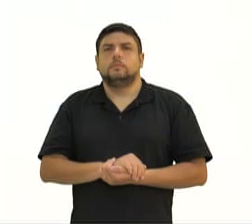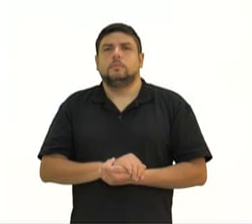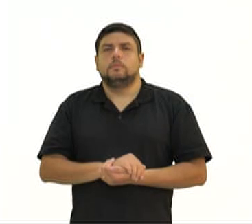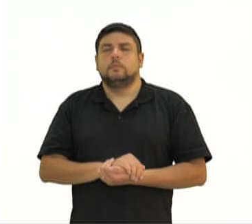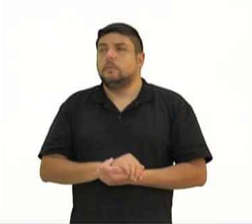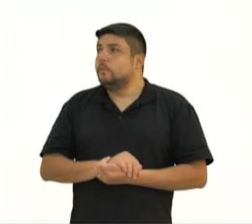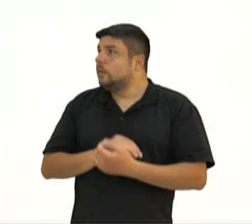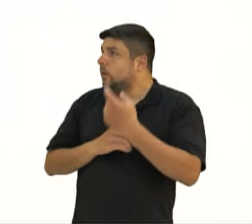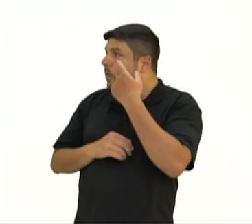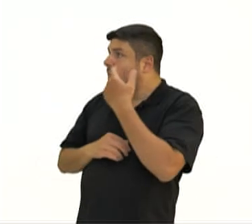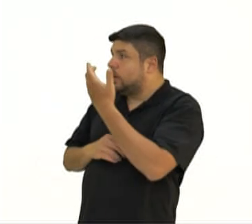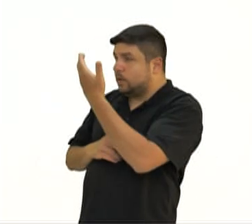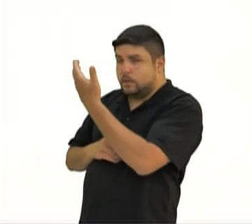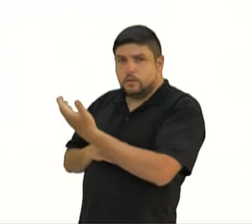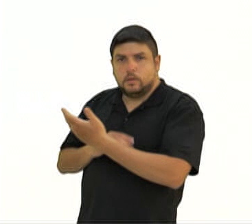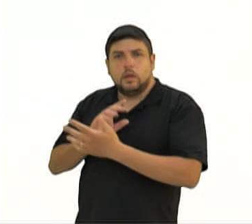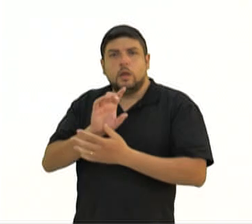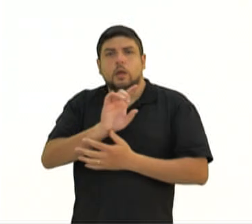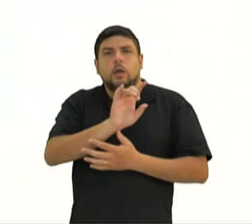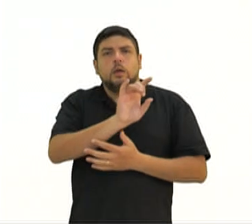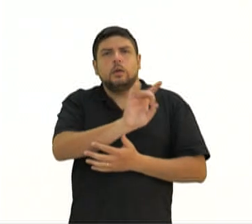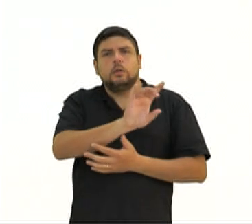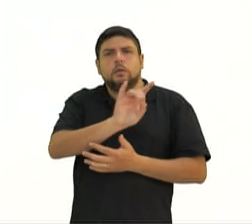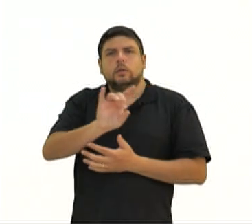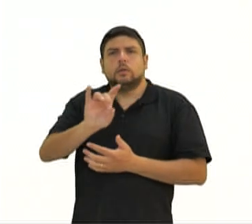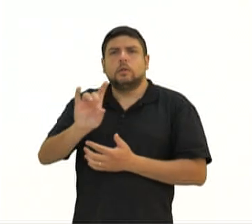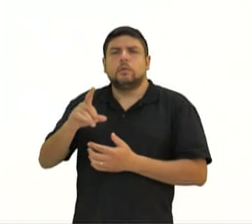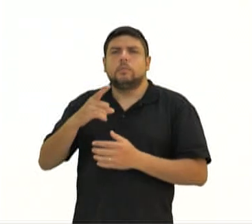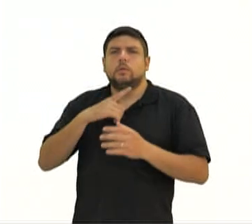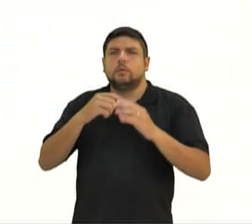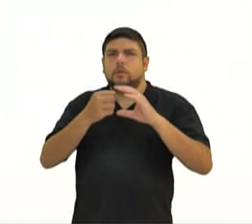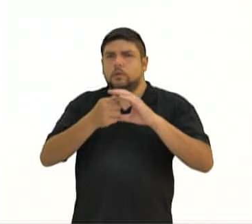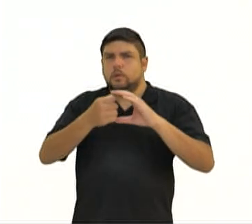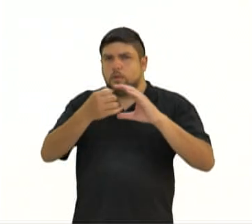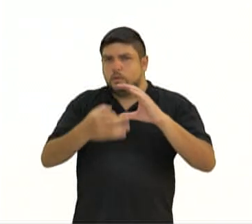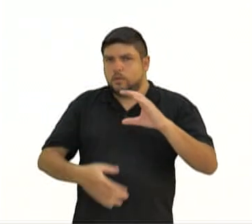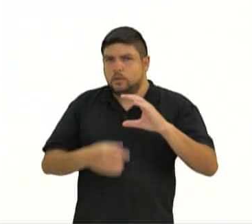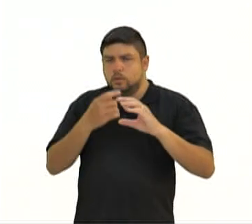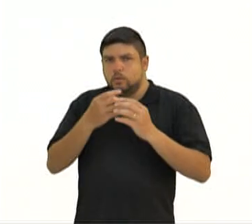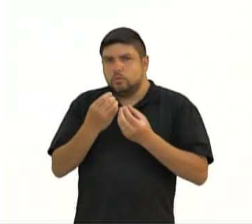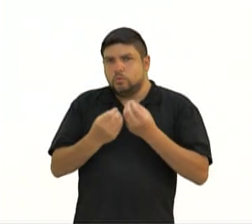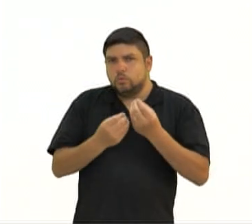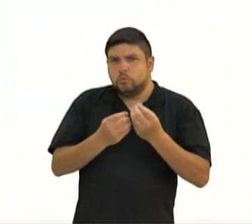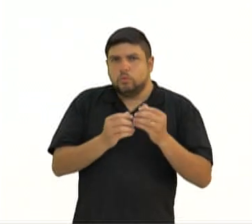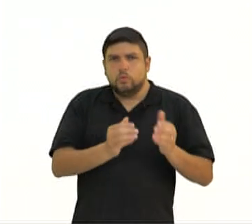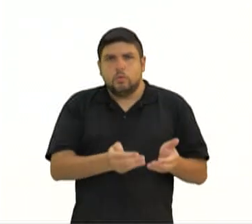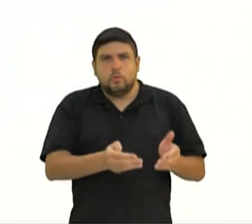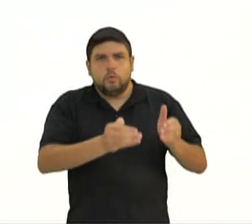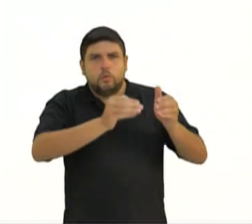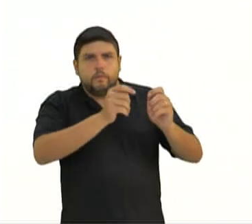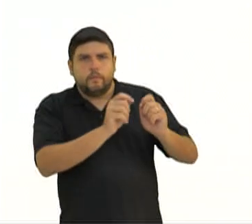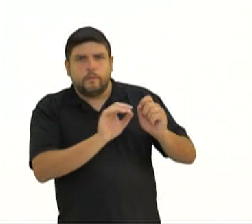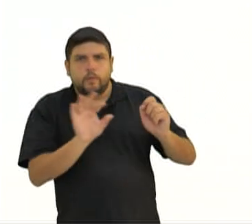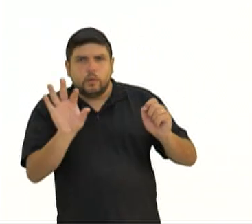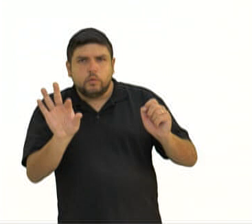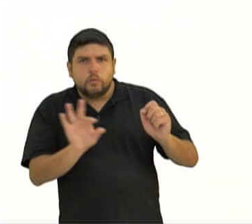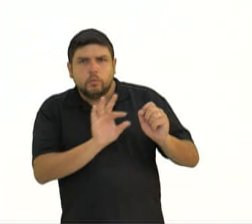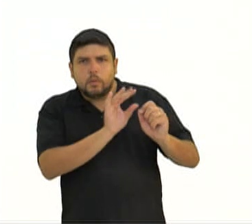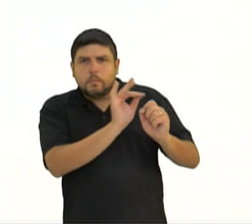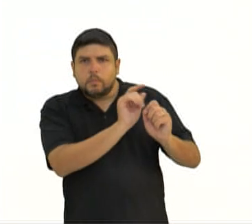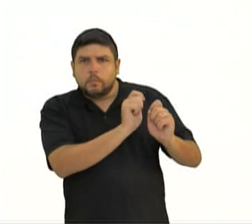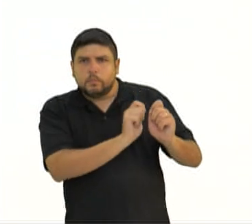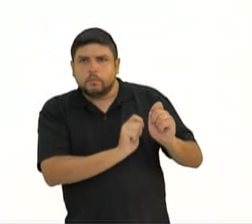símbolo de desenho tem uma característica para ser feito nos seus vasos, né? Vamos